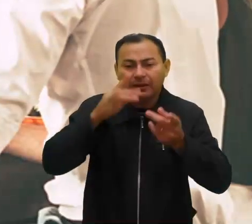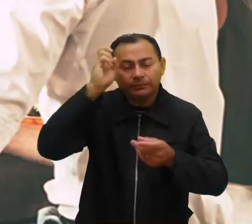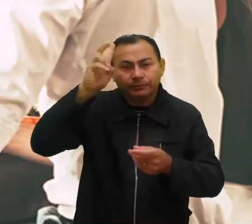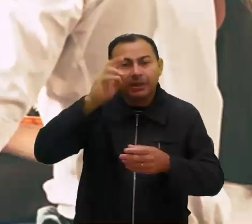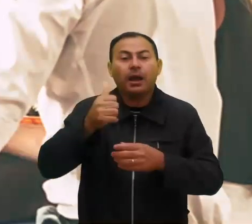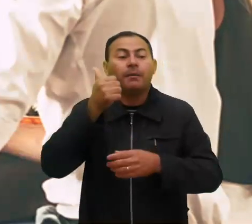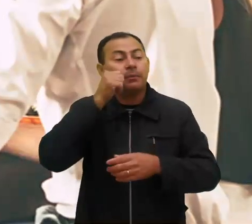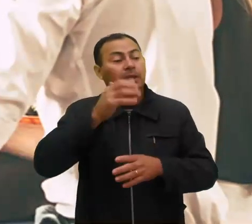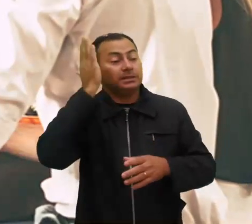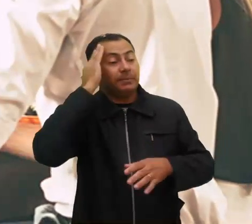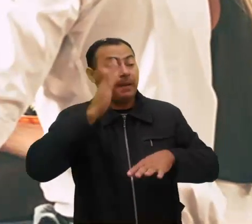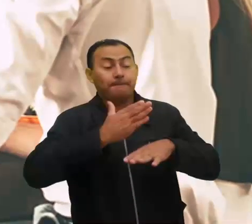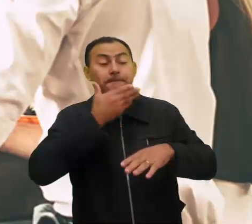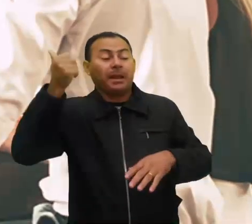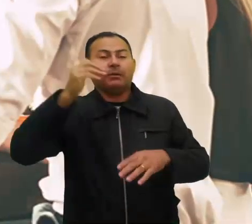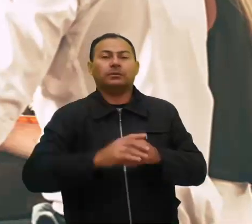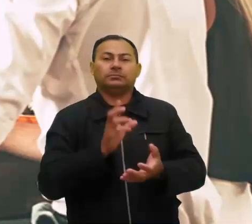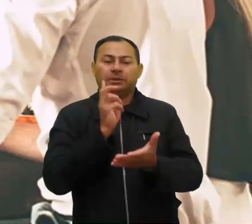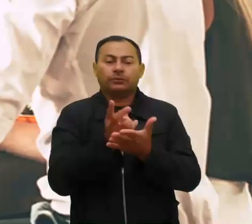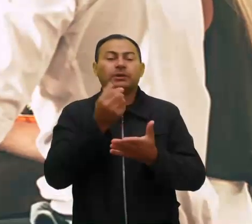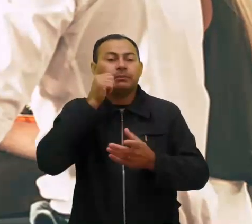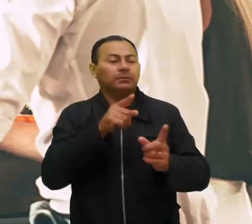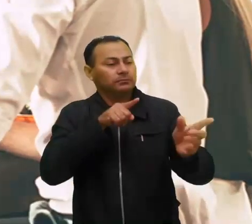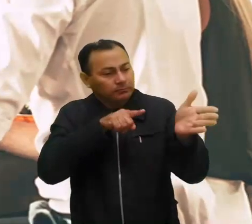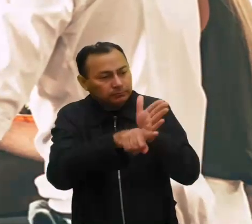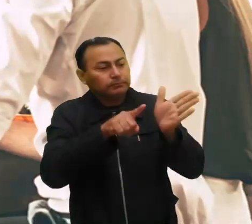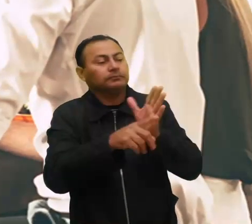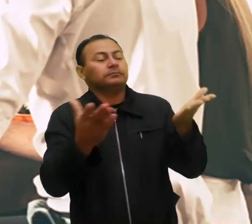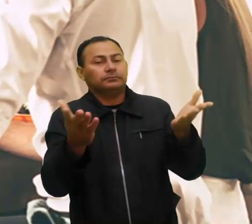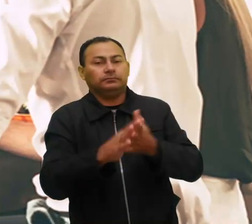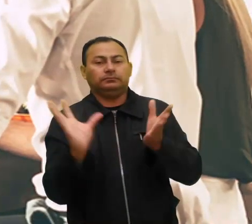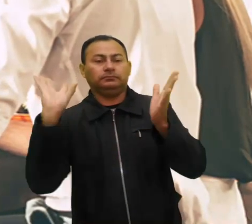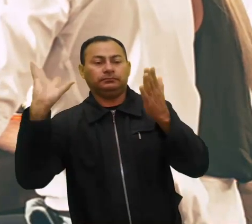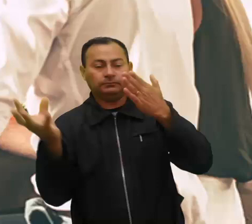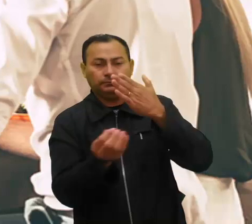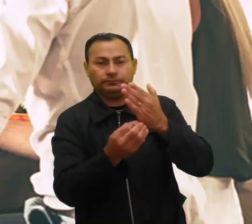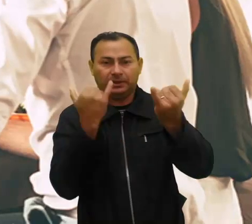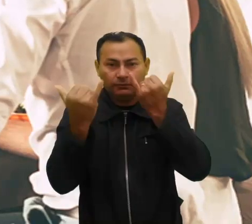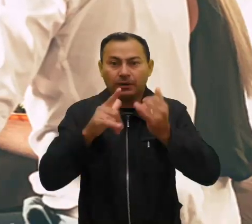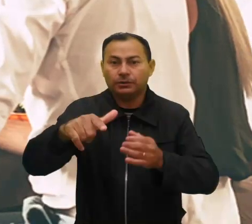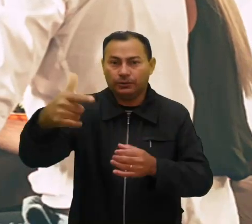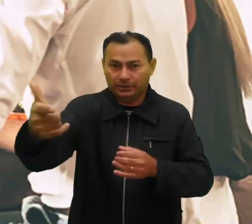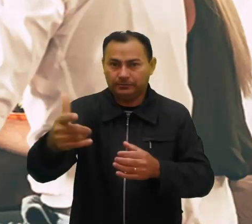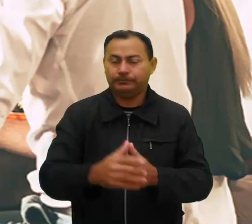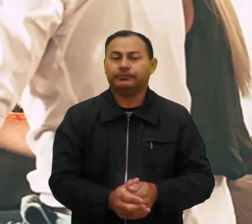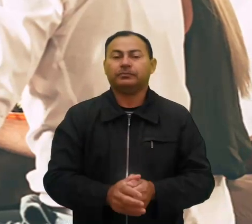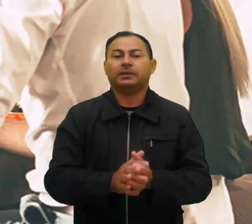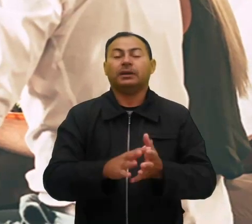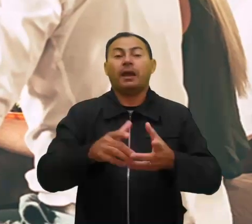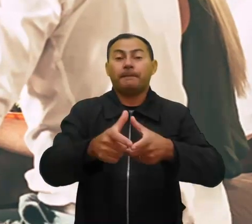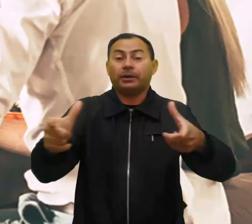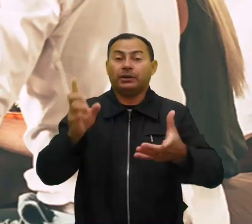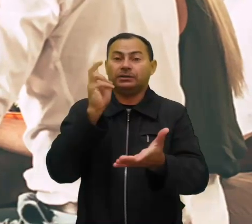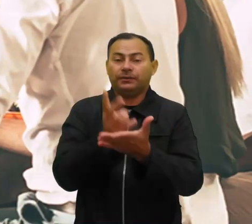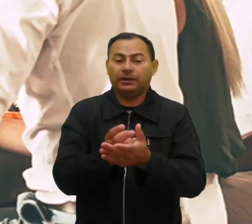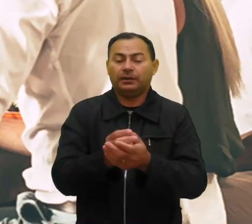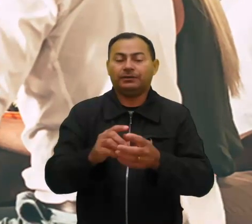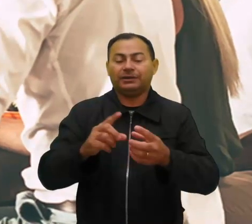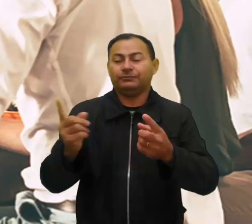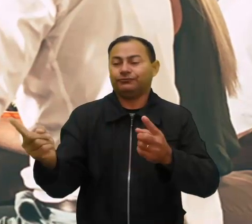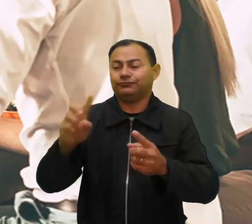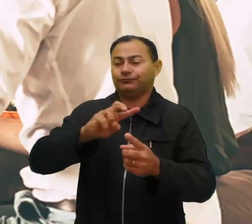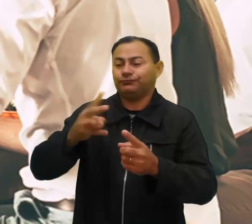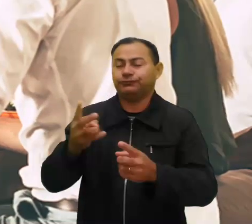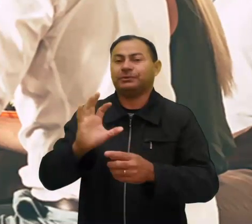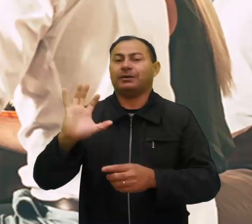contar a história melhor do que ele, ela continua interrompendo para acrescentar uma informação e outra, e na maioria das vezes, fora da